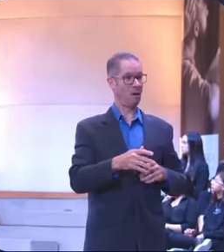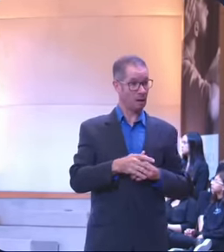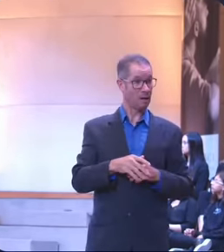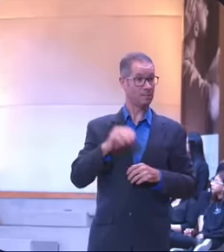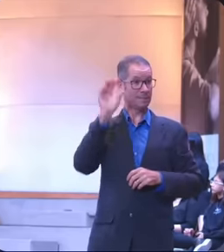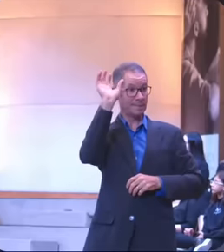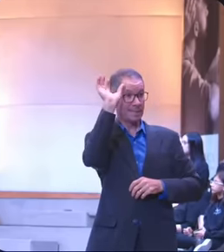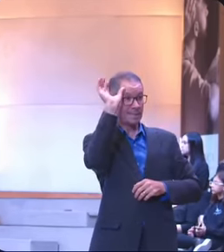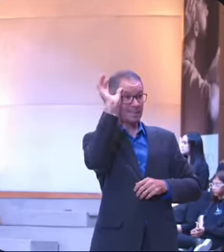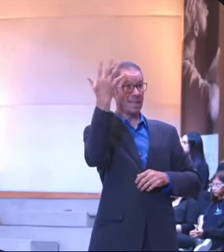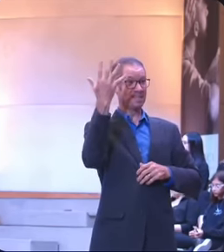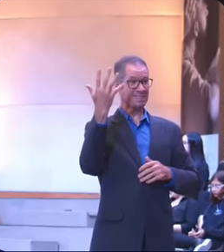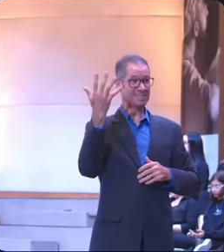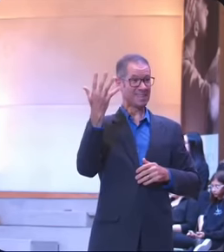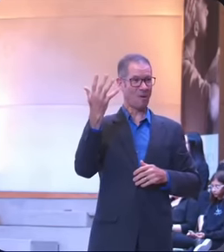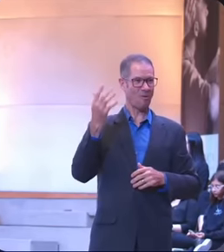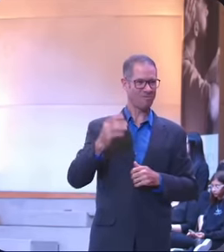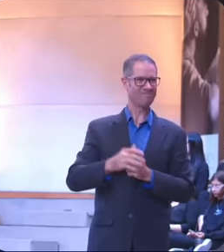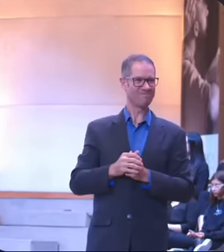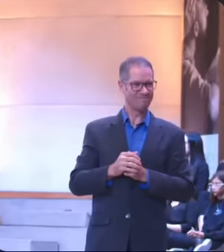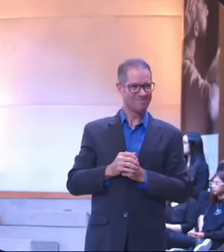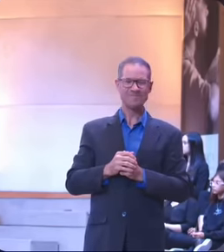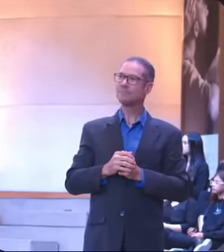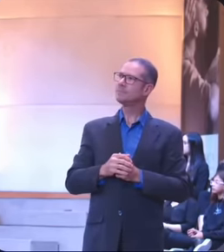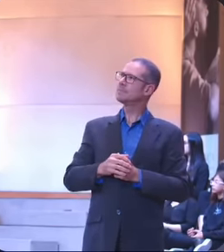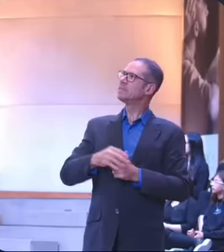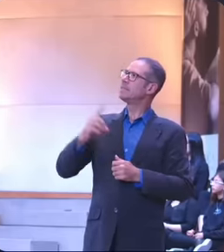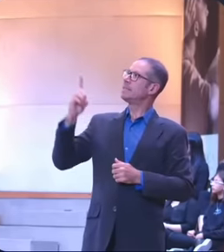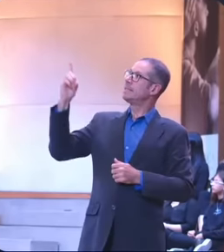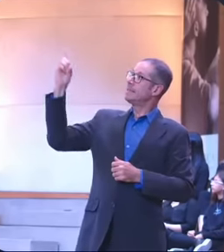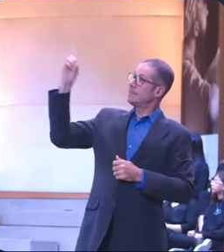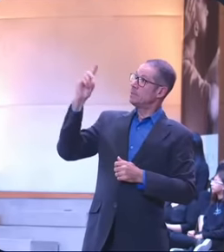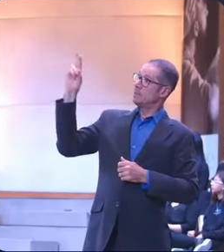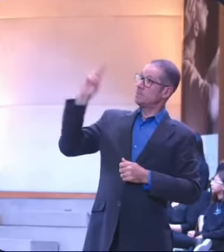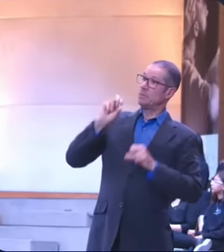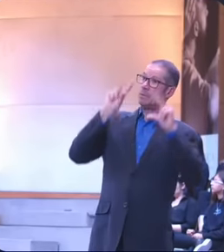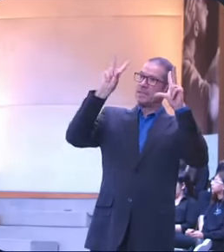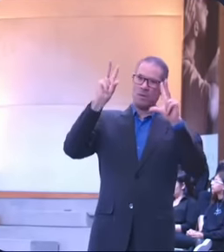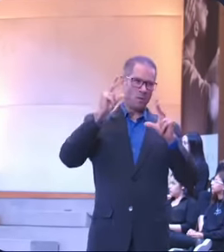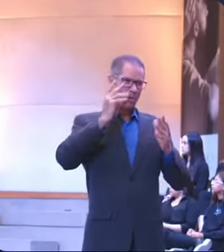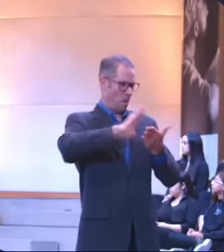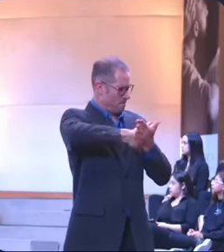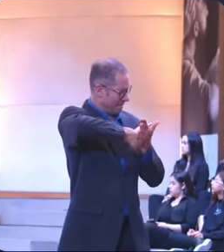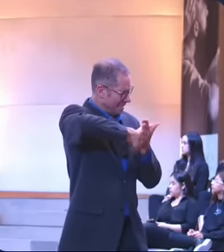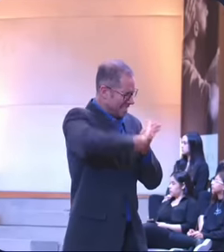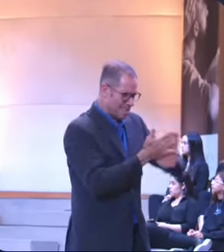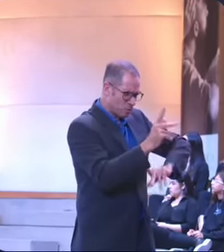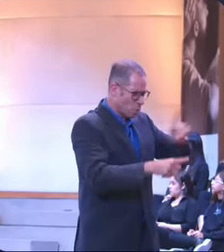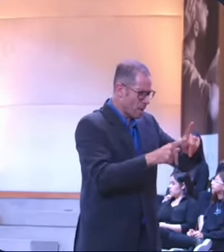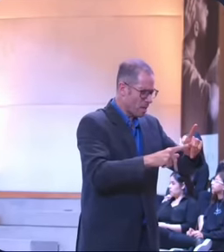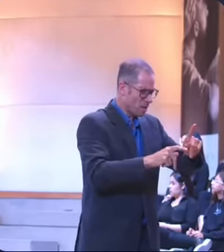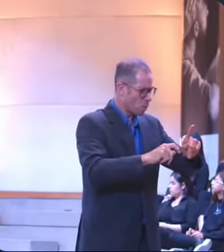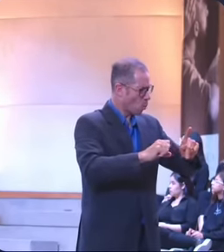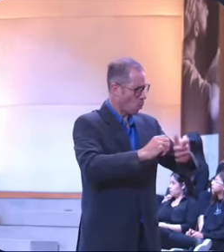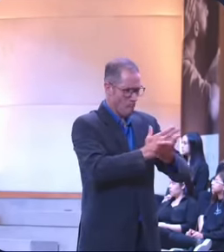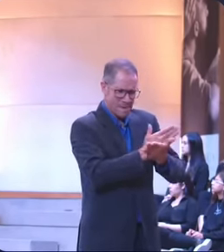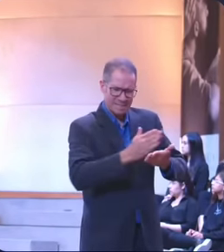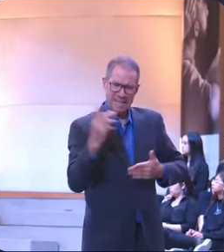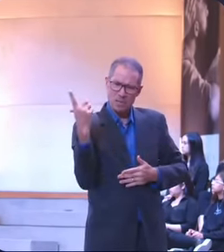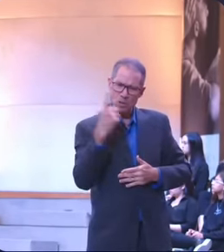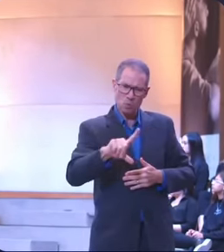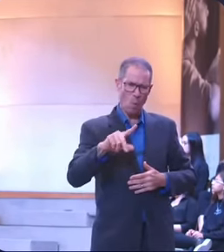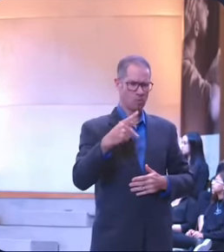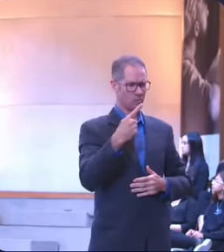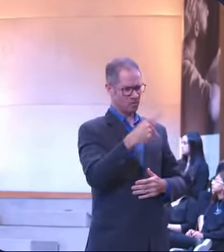uma decisão: eu vou exterminar essa nação e vou começar tudo de novo através dos seus